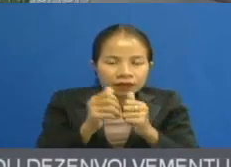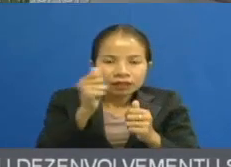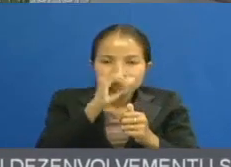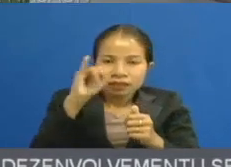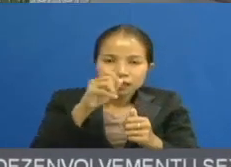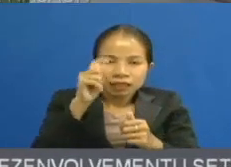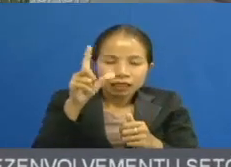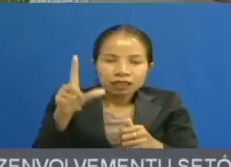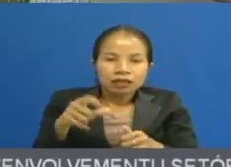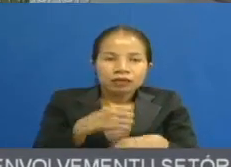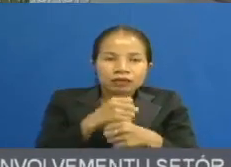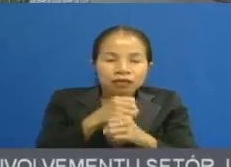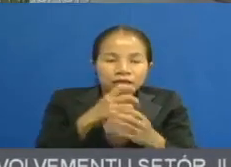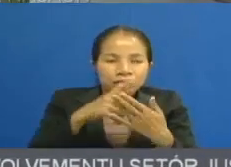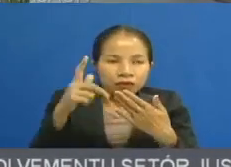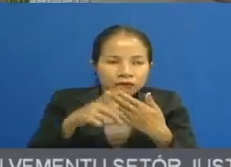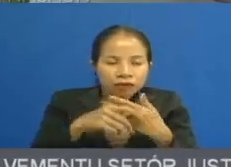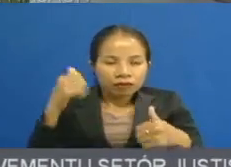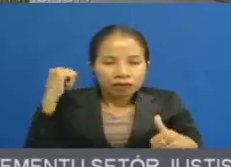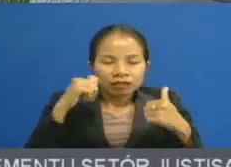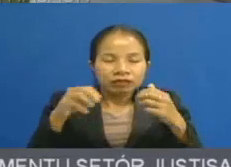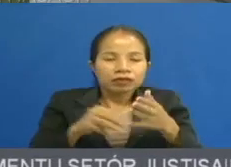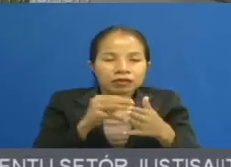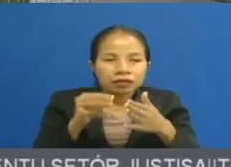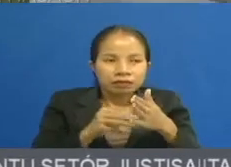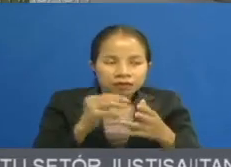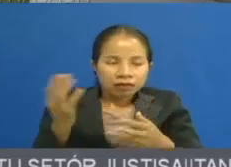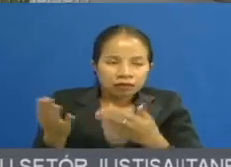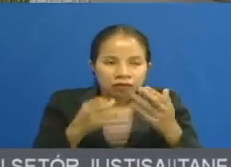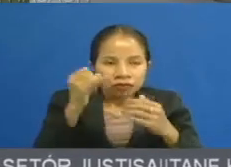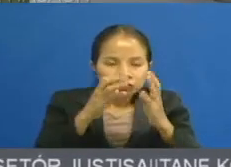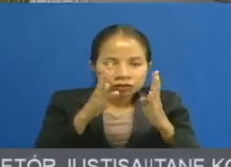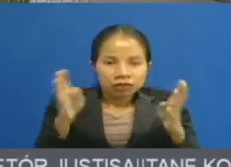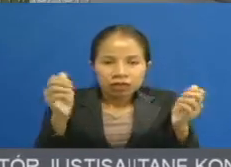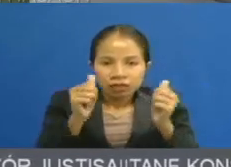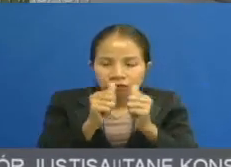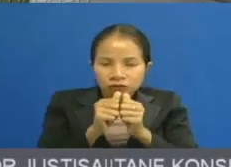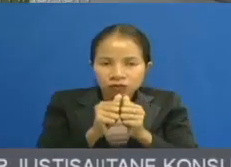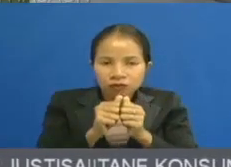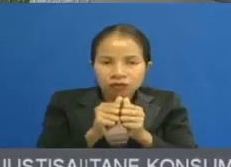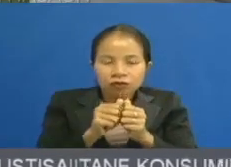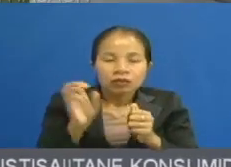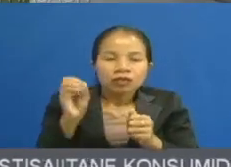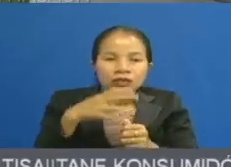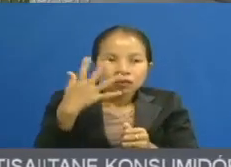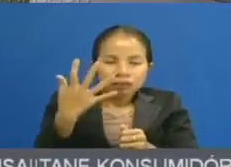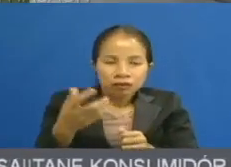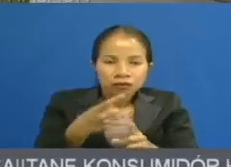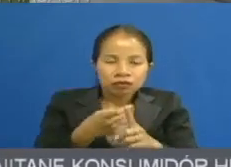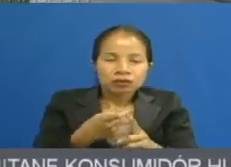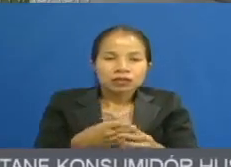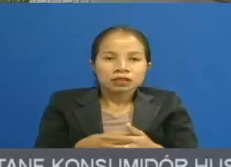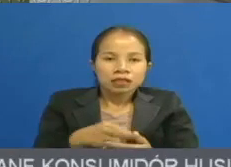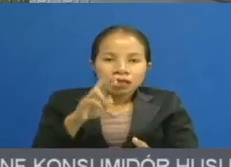o programa na atira na mediator, lores jornalistas Samutu, San Lores em Lima, o se rádio e